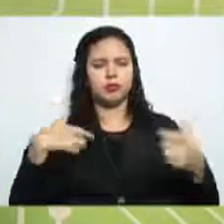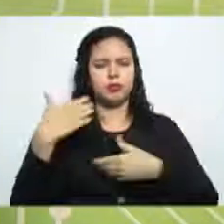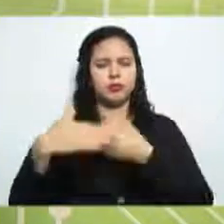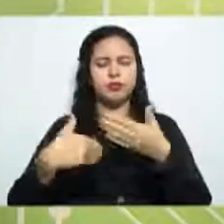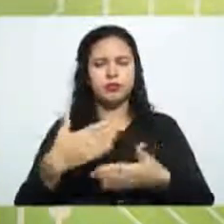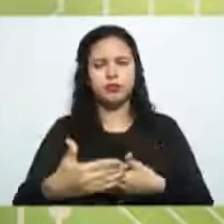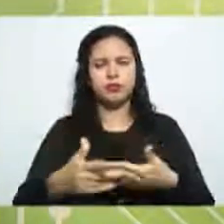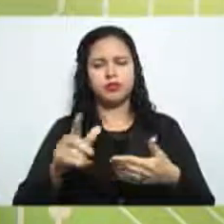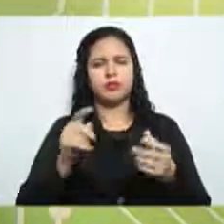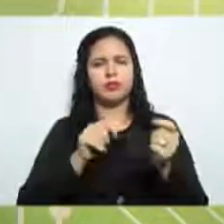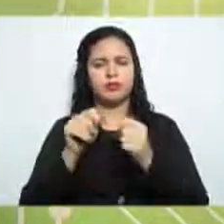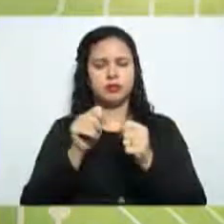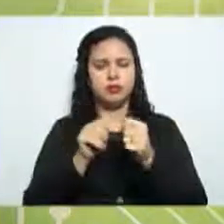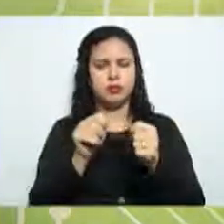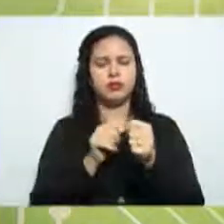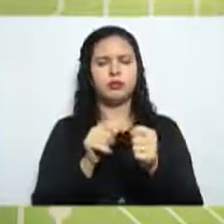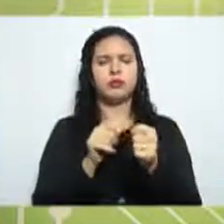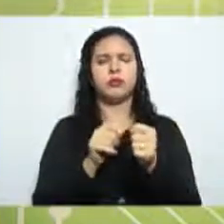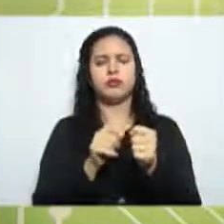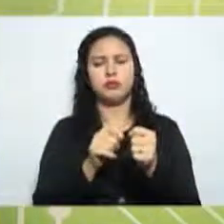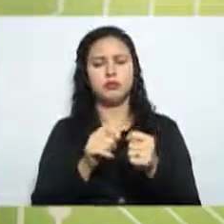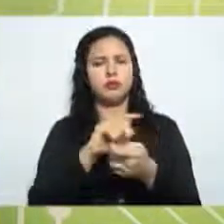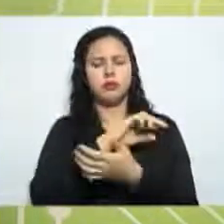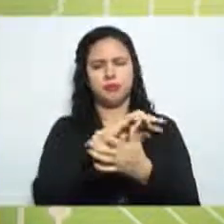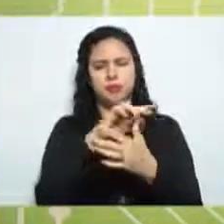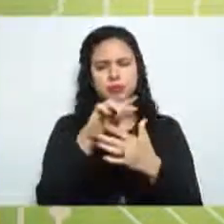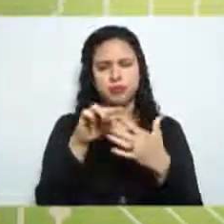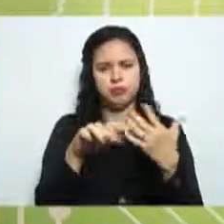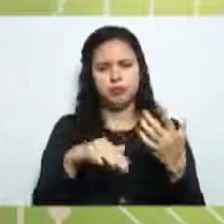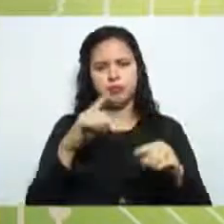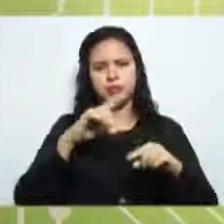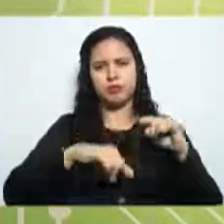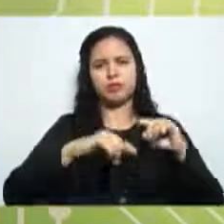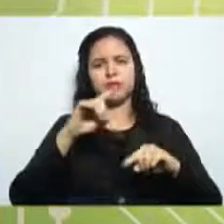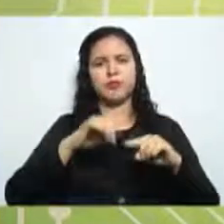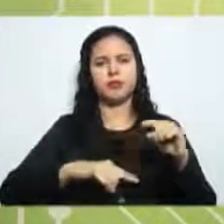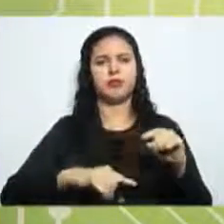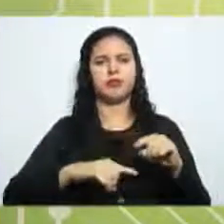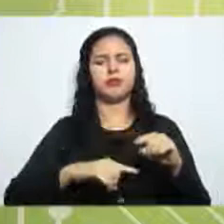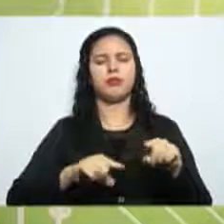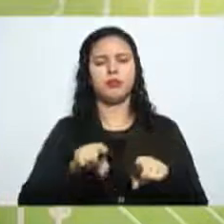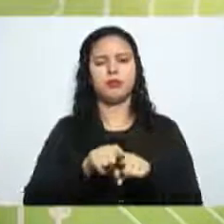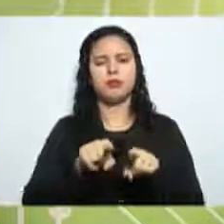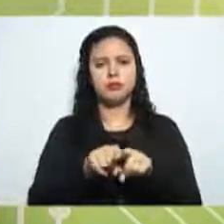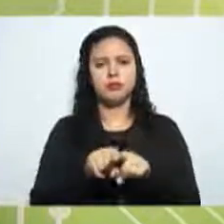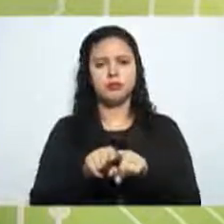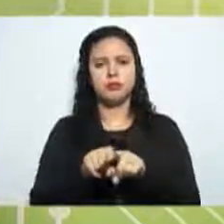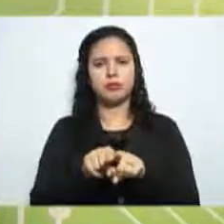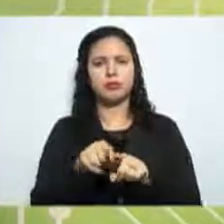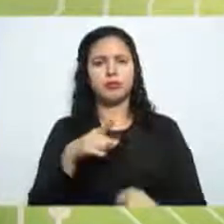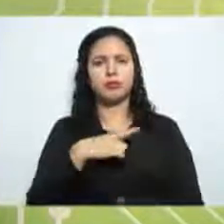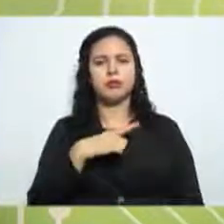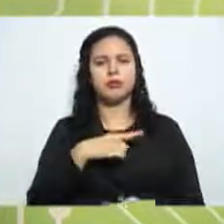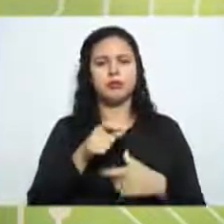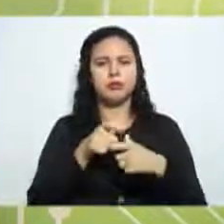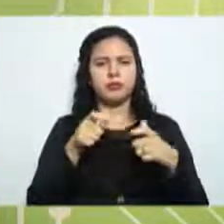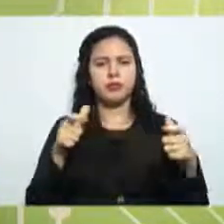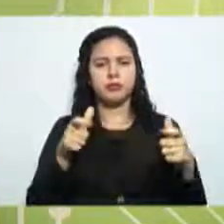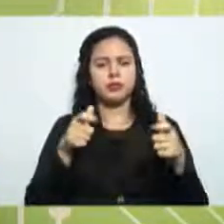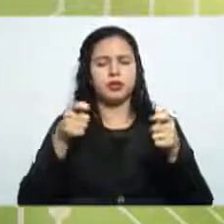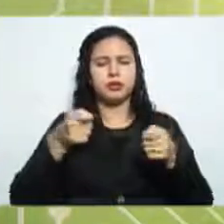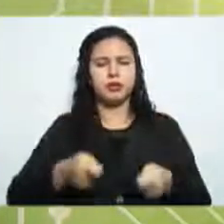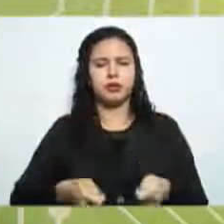economia mais madura, mais cheia de diversidade de vários produtos que eles produzem e também de ter um crescimento mais